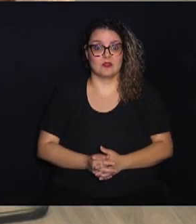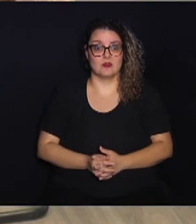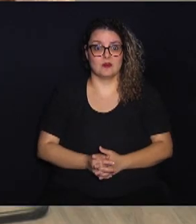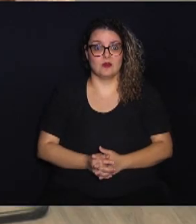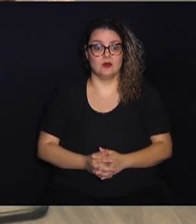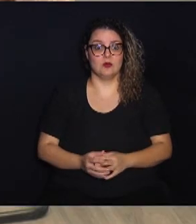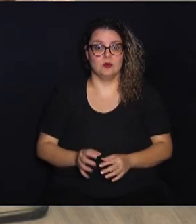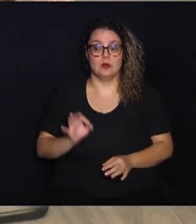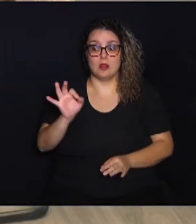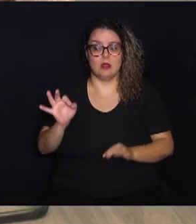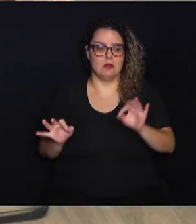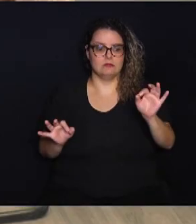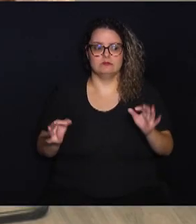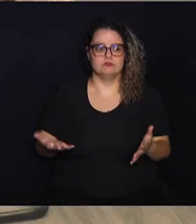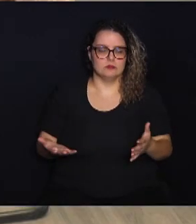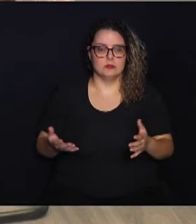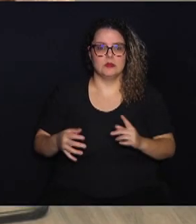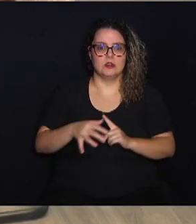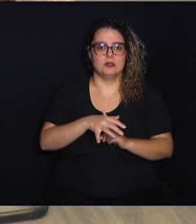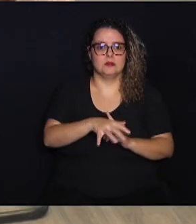o tamanho da influência